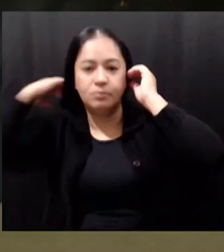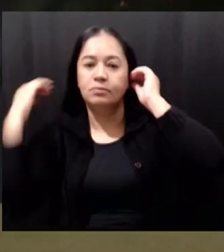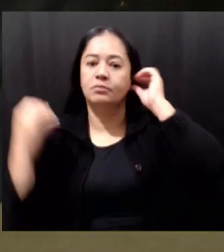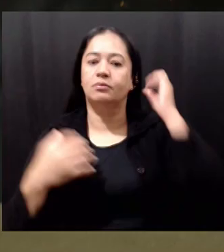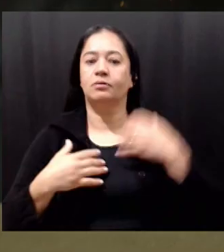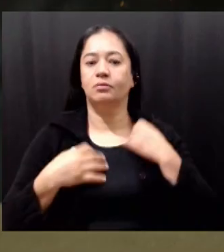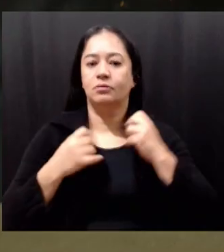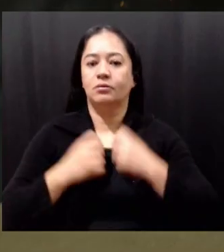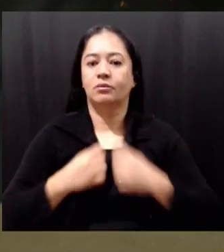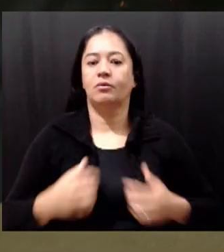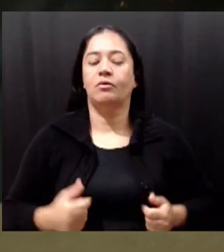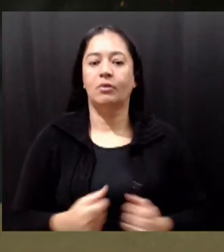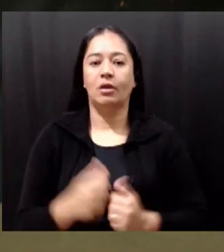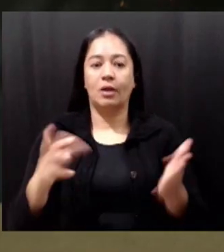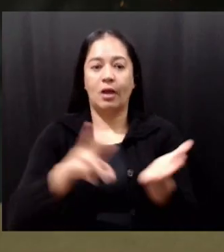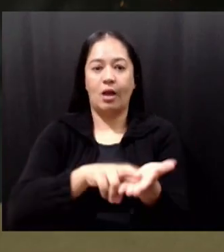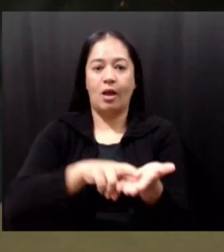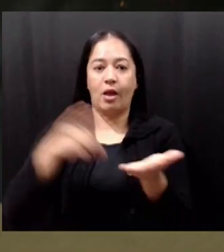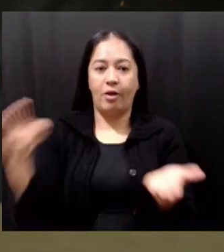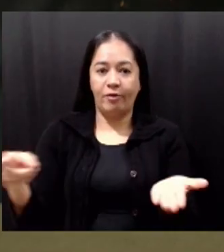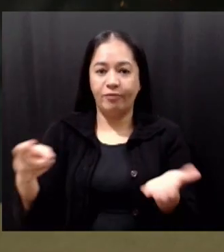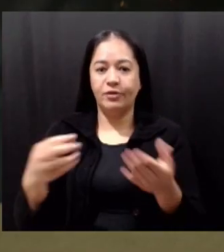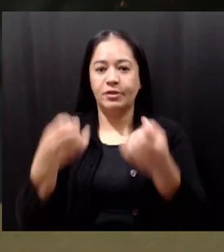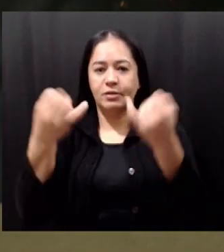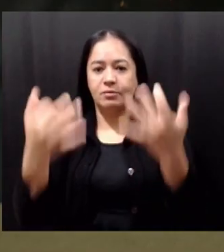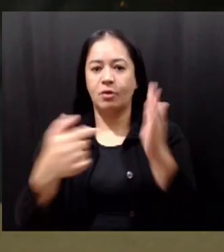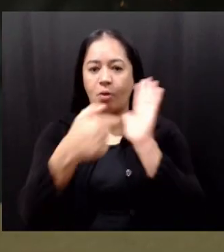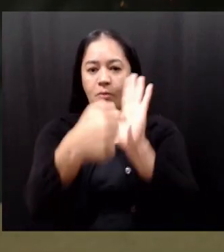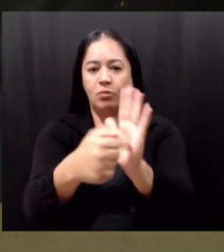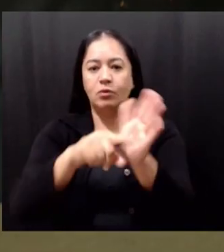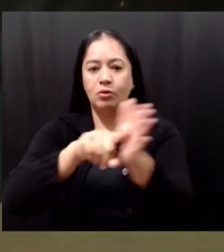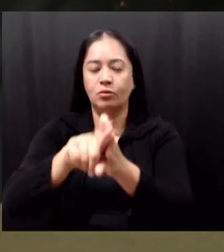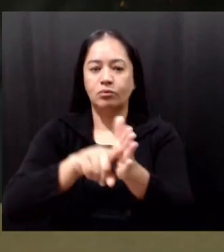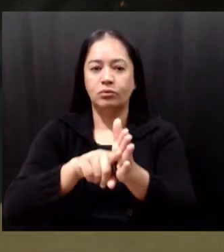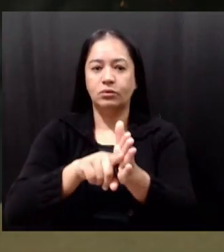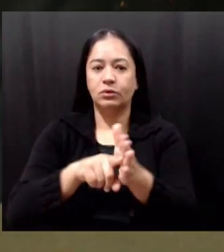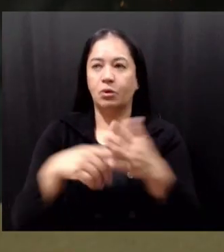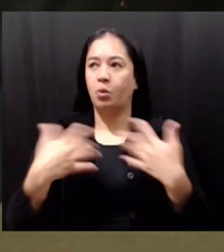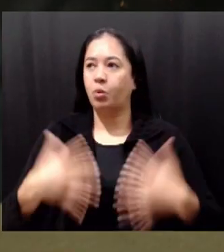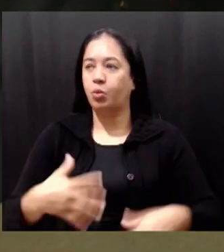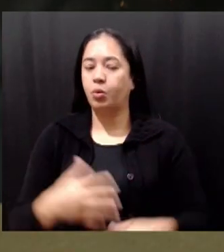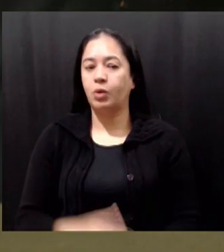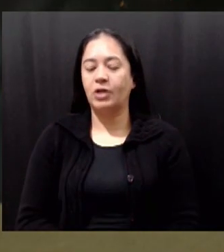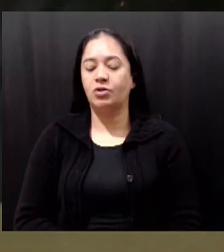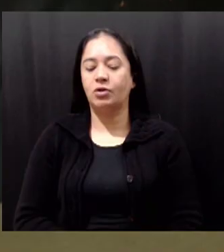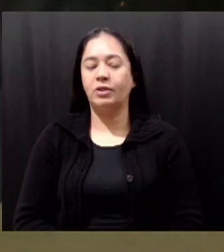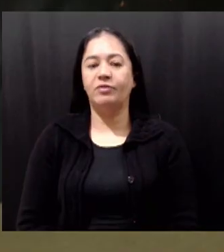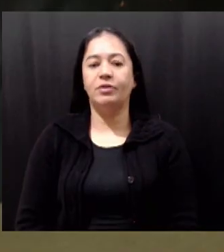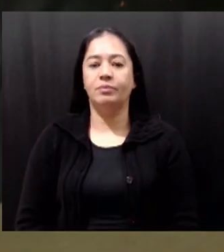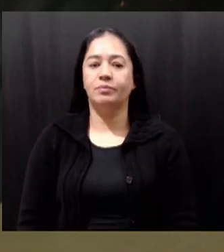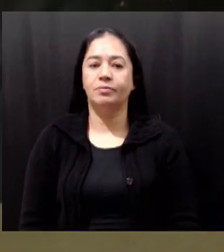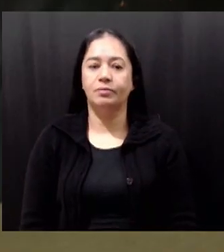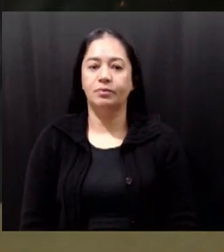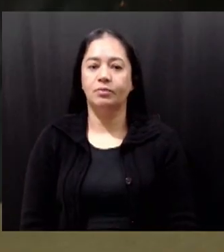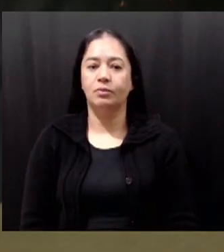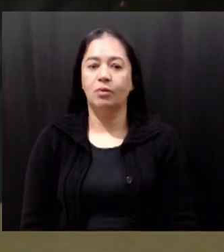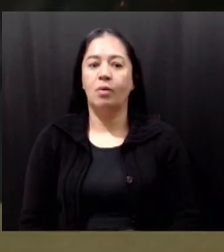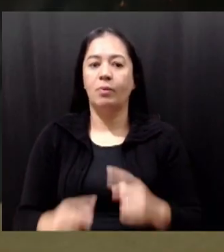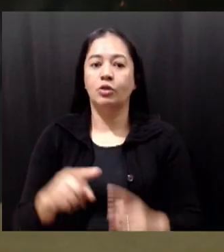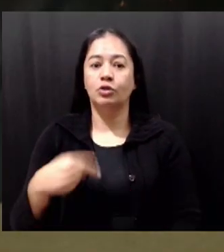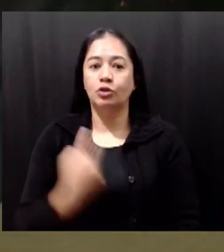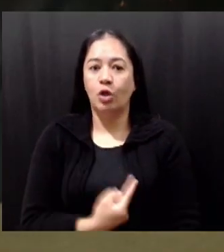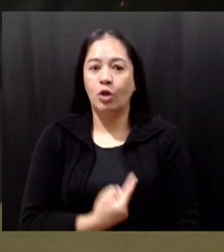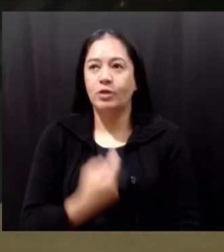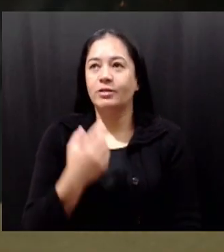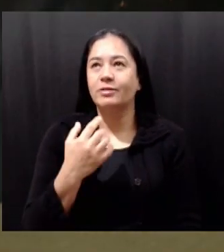números de uma constatação quase unânime, né, entre os brasileiros. Nós somos apaixonados pelo celular. É